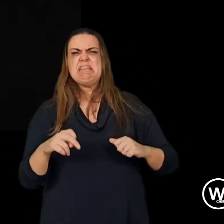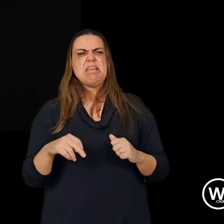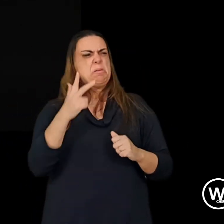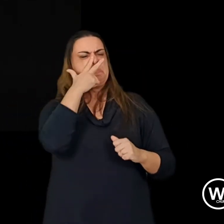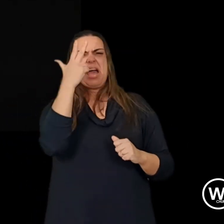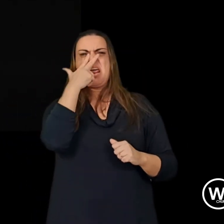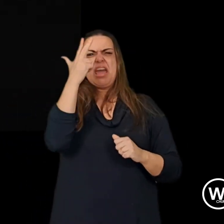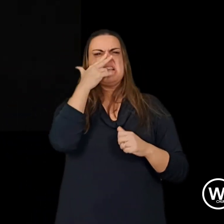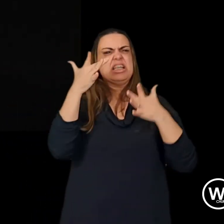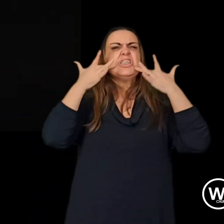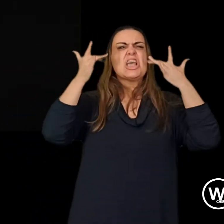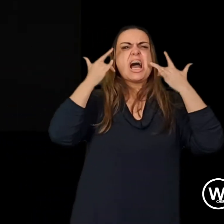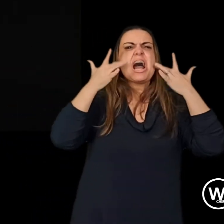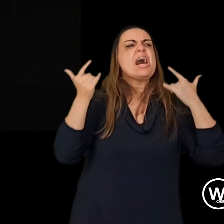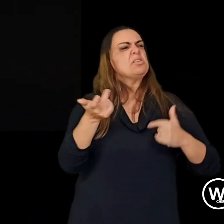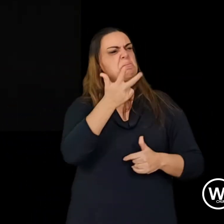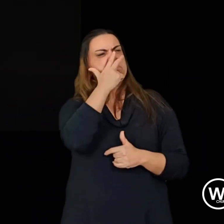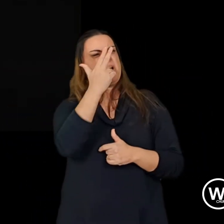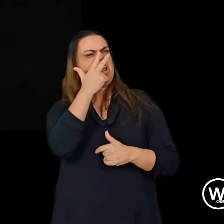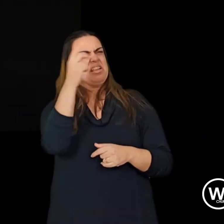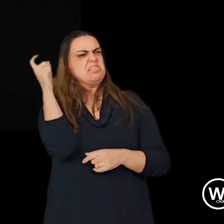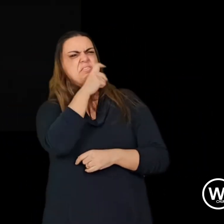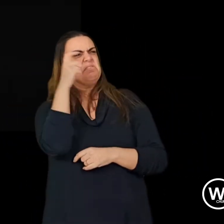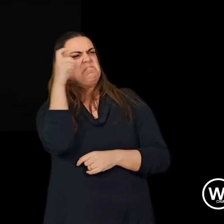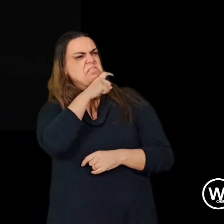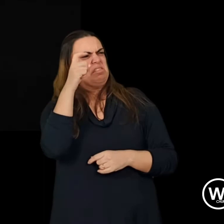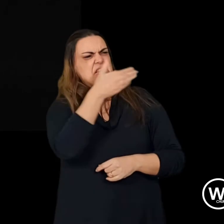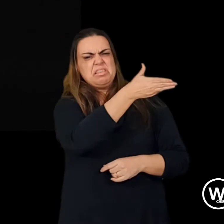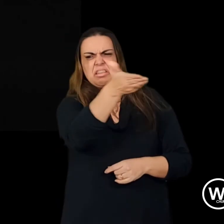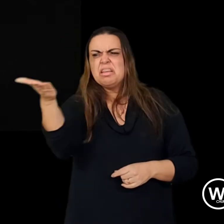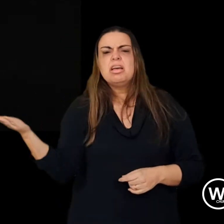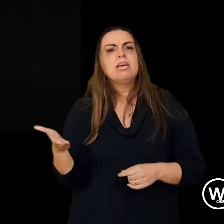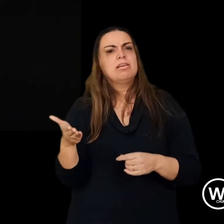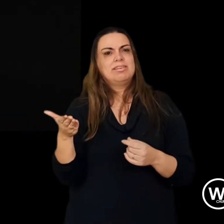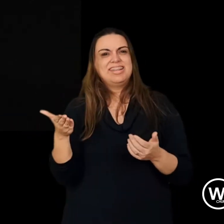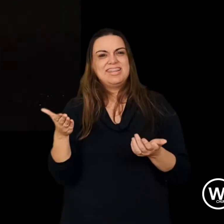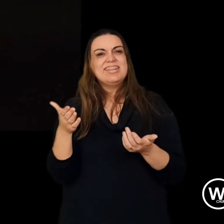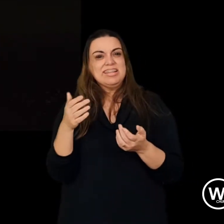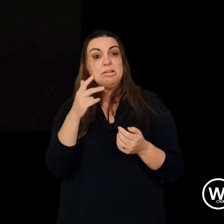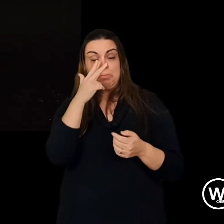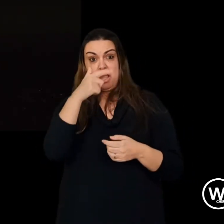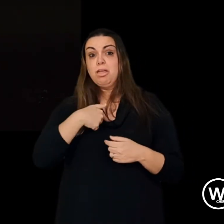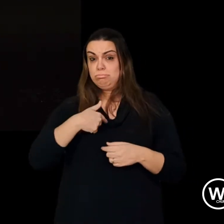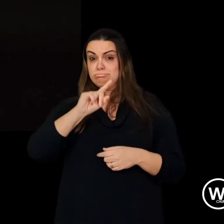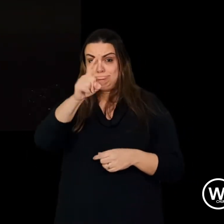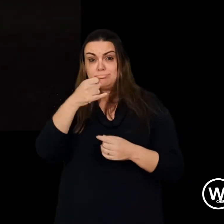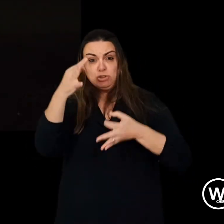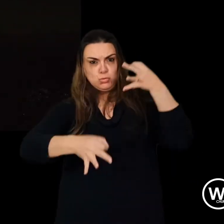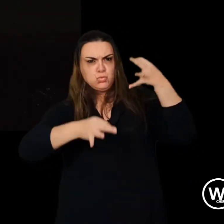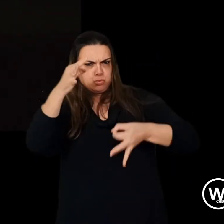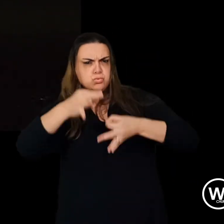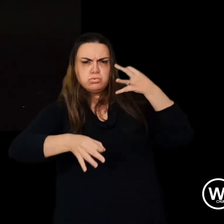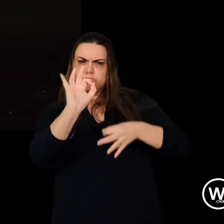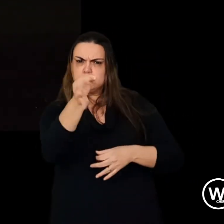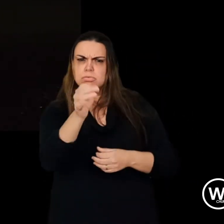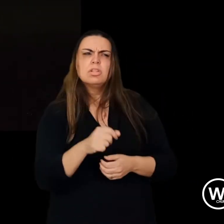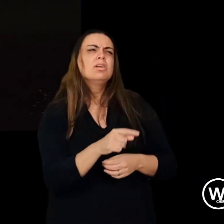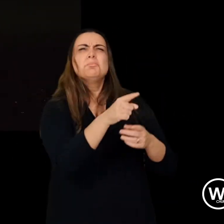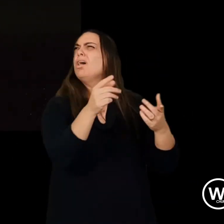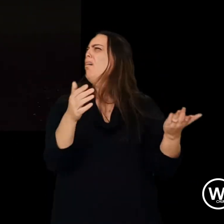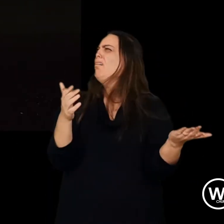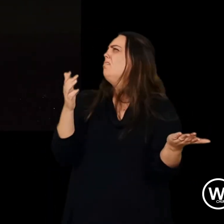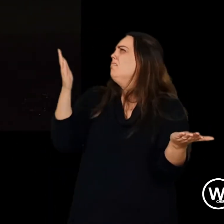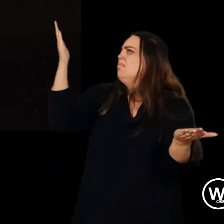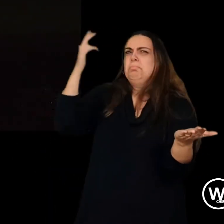mais folclórico do que de fato a palavra incentivava a fazer. Eu olhava para essa situação e falava: